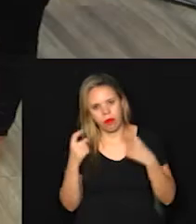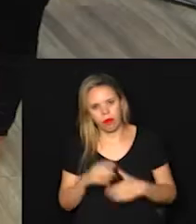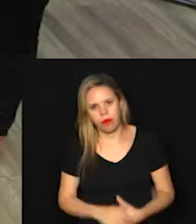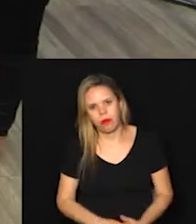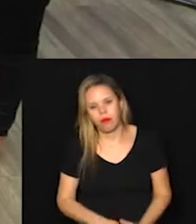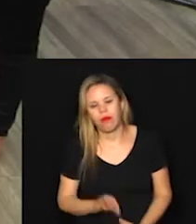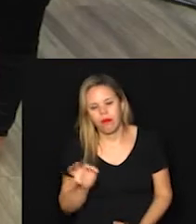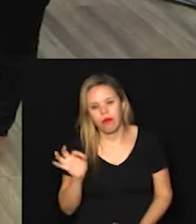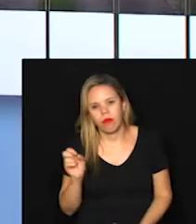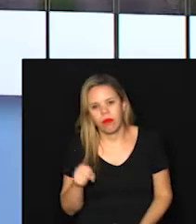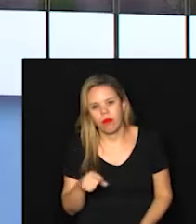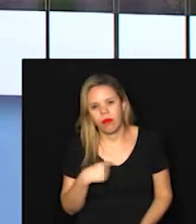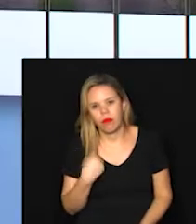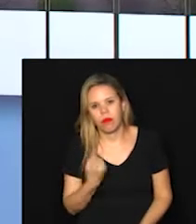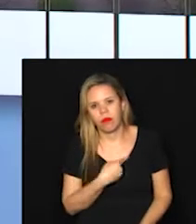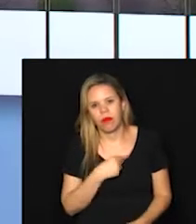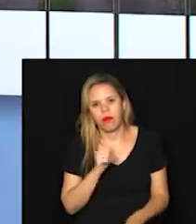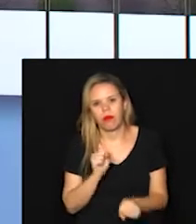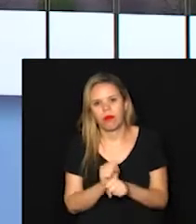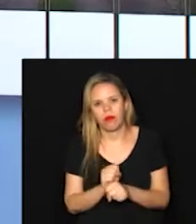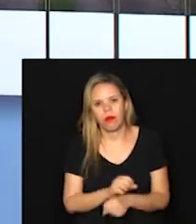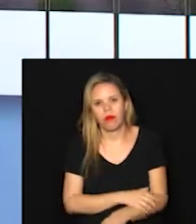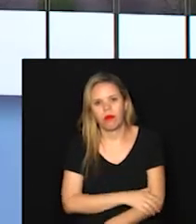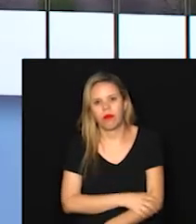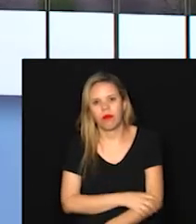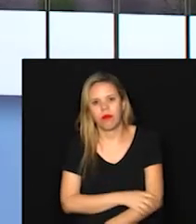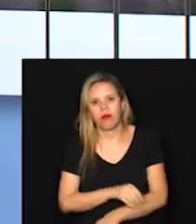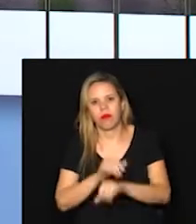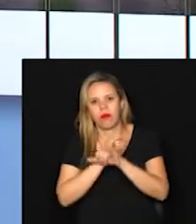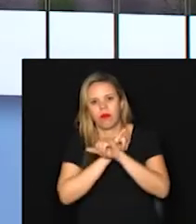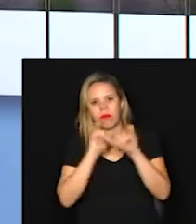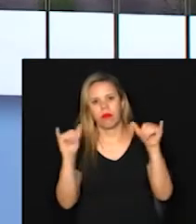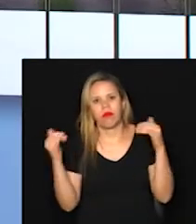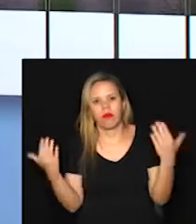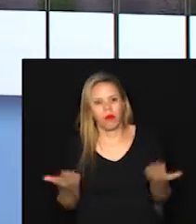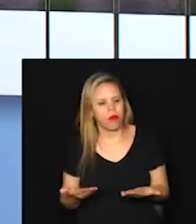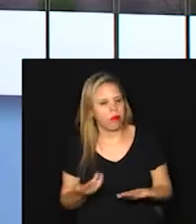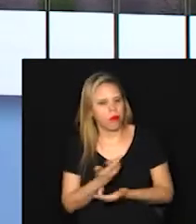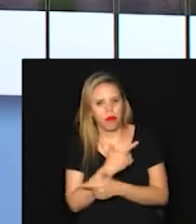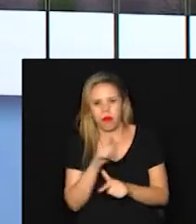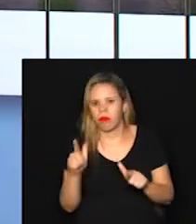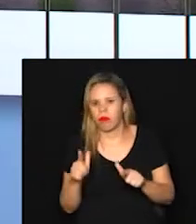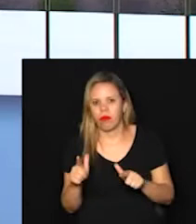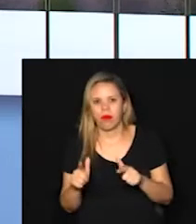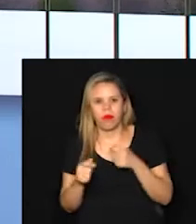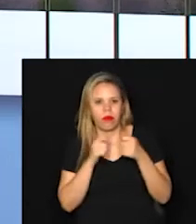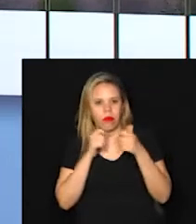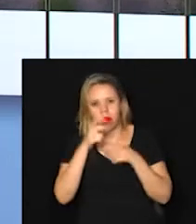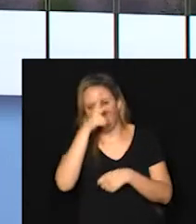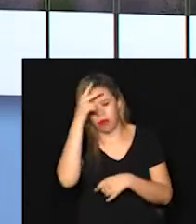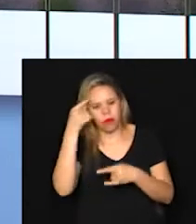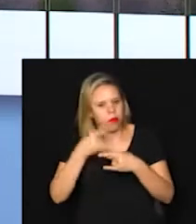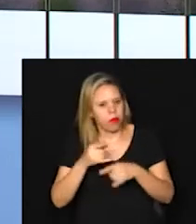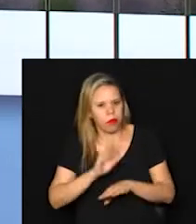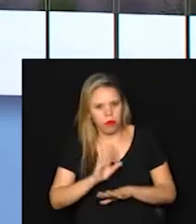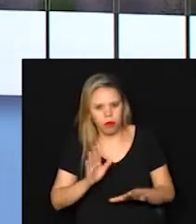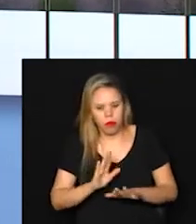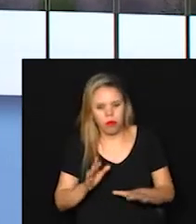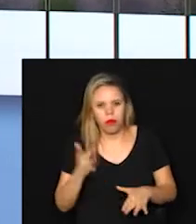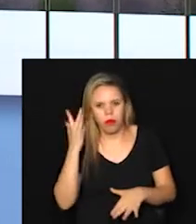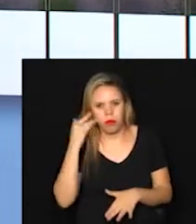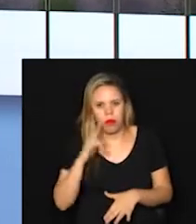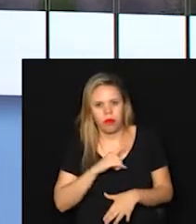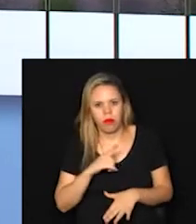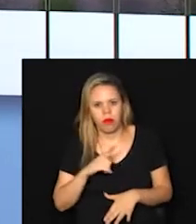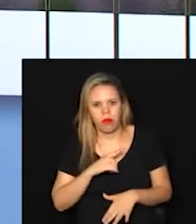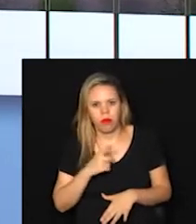Com certeza, e a gente vai aguardar aí os anúncios. Hoje não temos coletiva do prefeito e amanhã nós temos